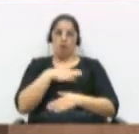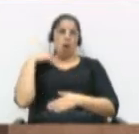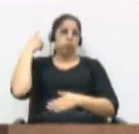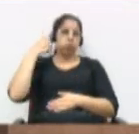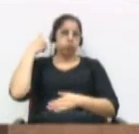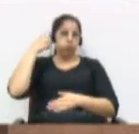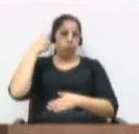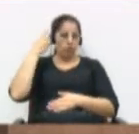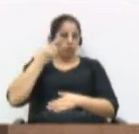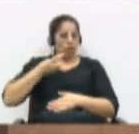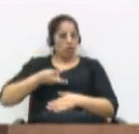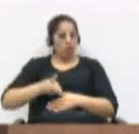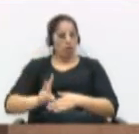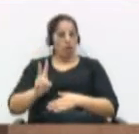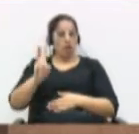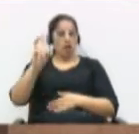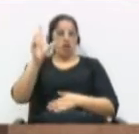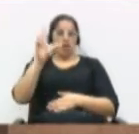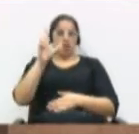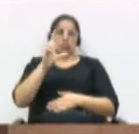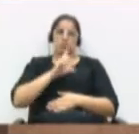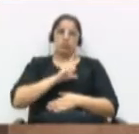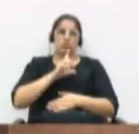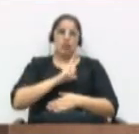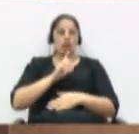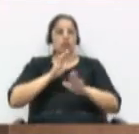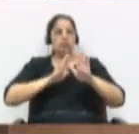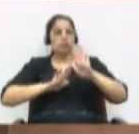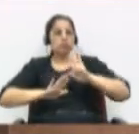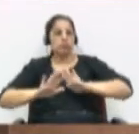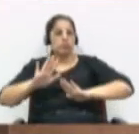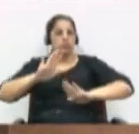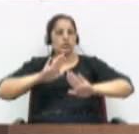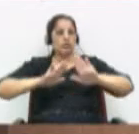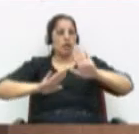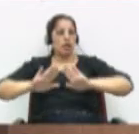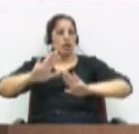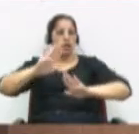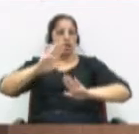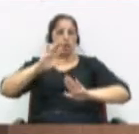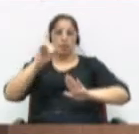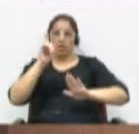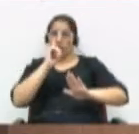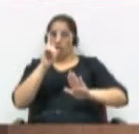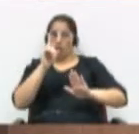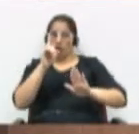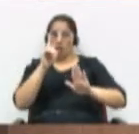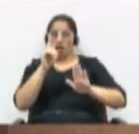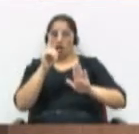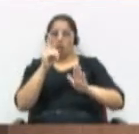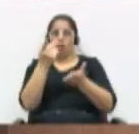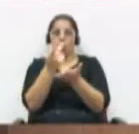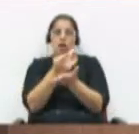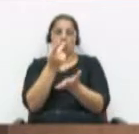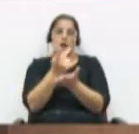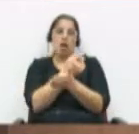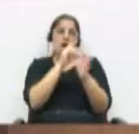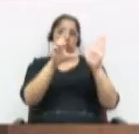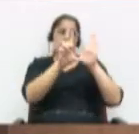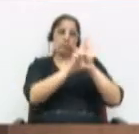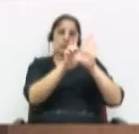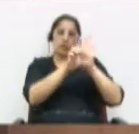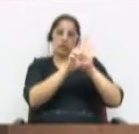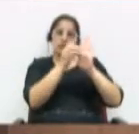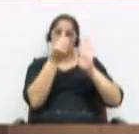presente, sempre tiveram toda a cautela para que a gente não saísse da lei e não repetisse os mesmos